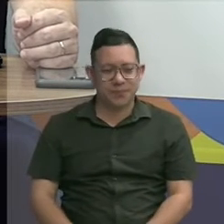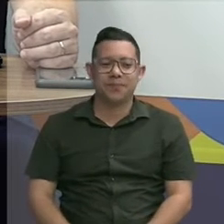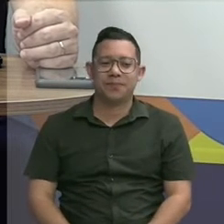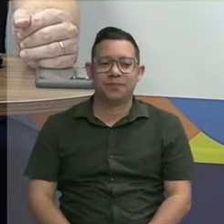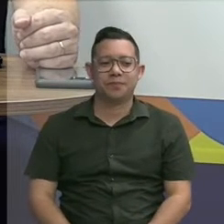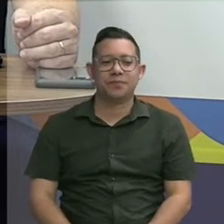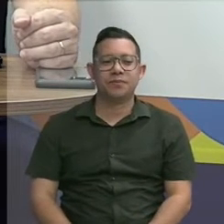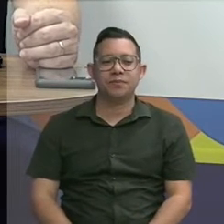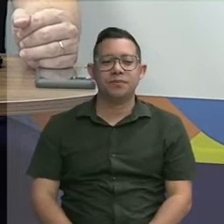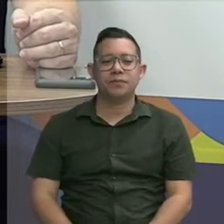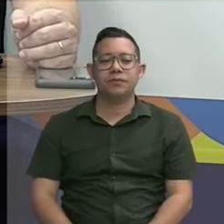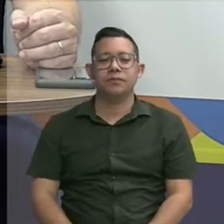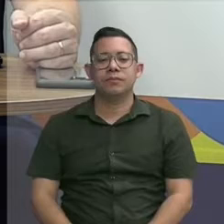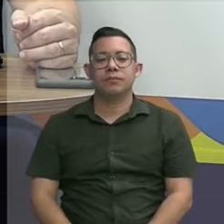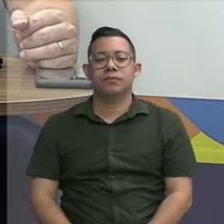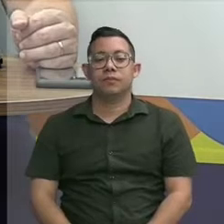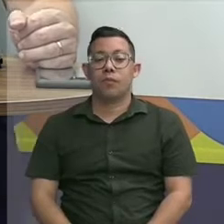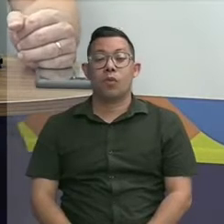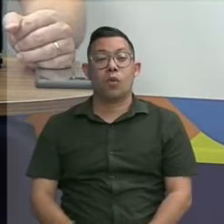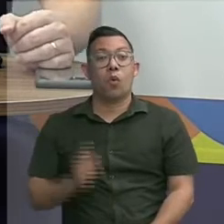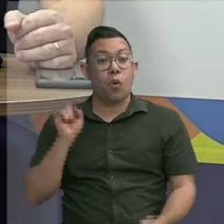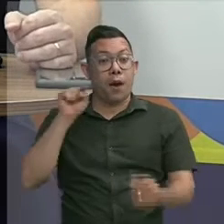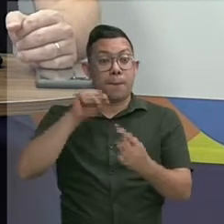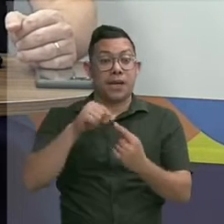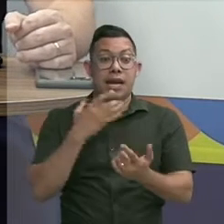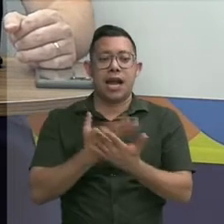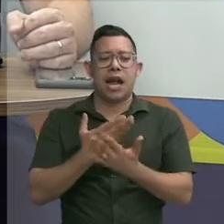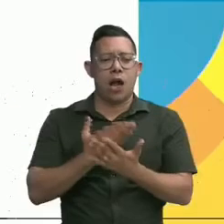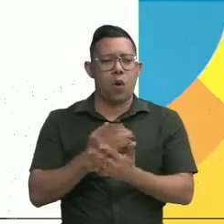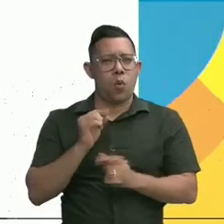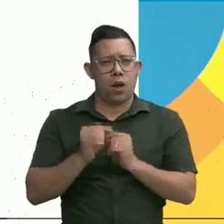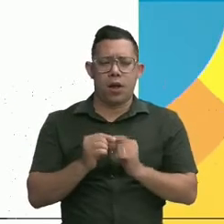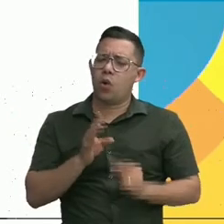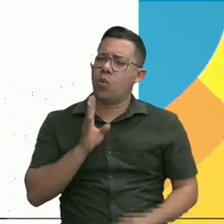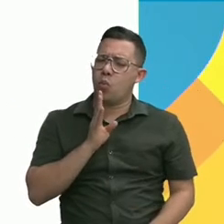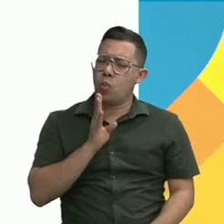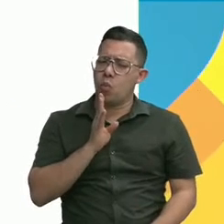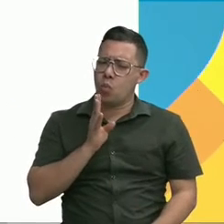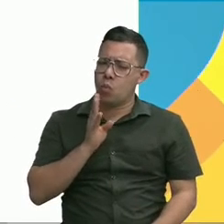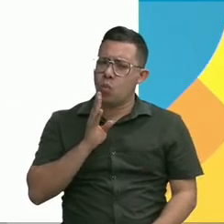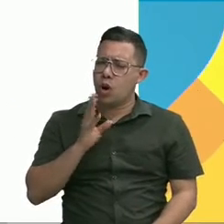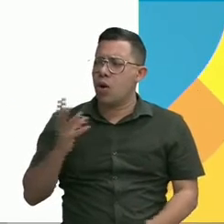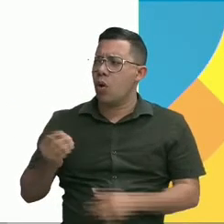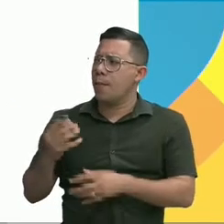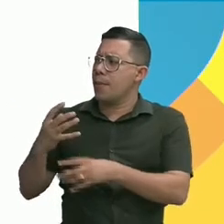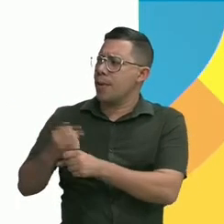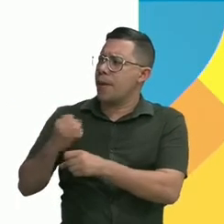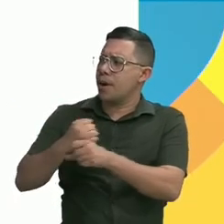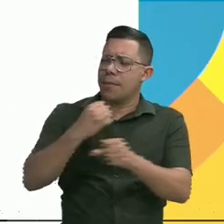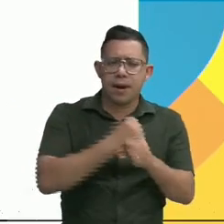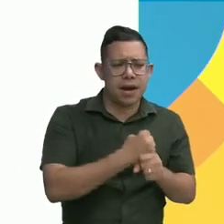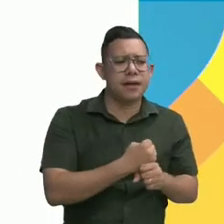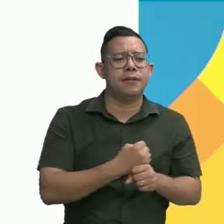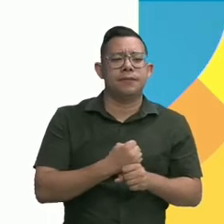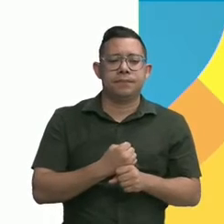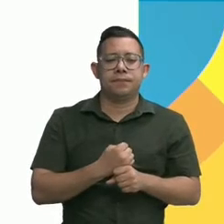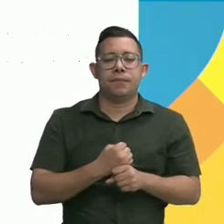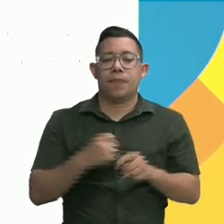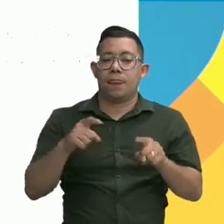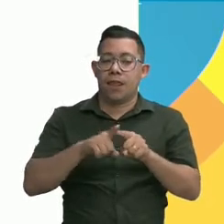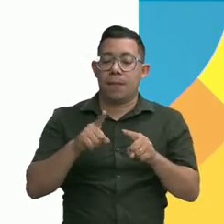lá então gente os objetivos da aula então são conhecer as equações de segundo grau e suas características